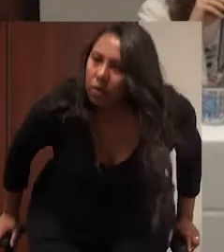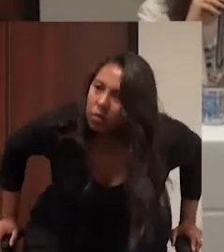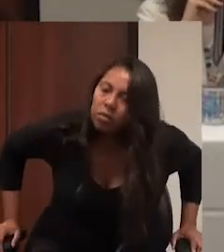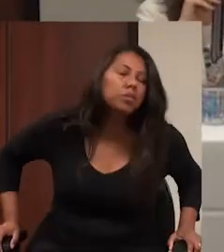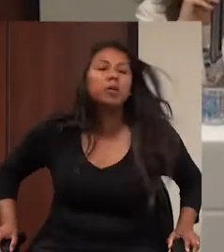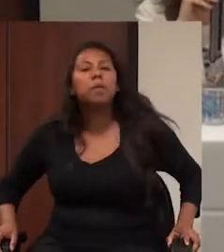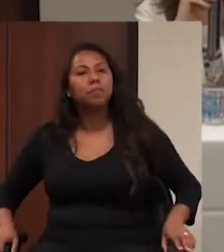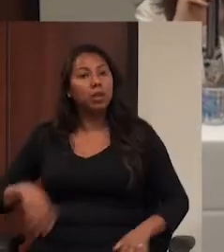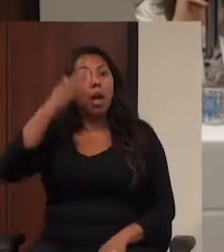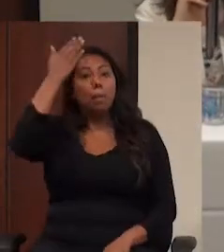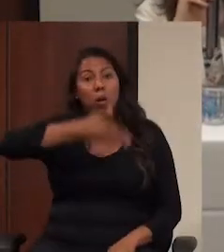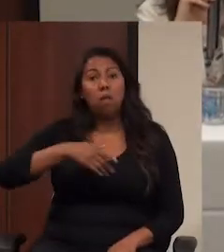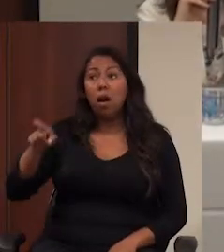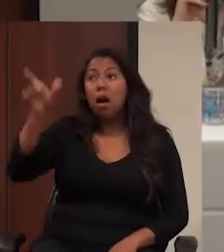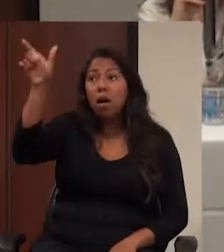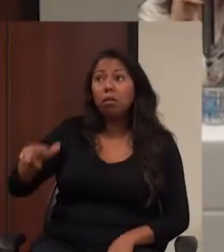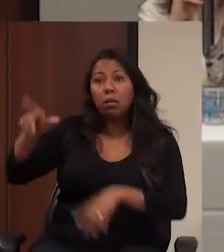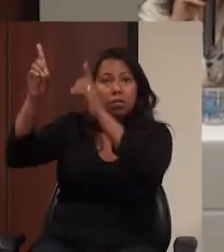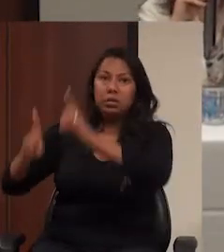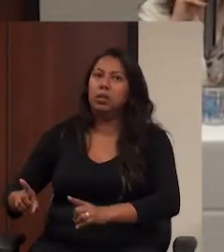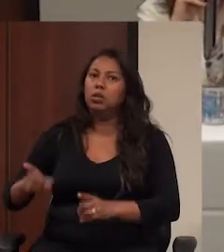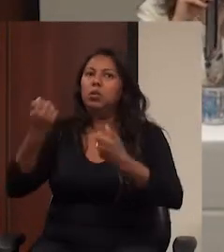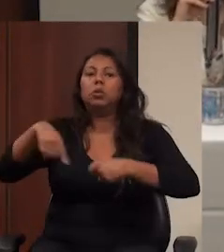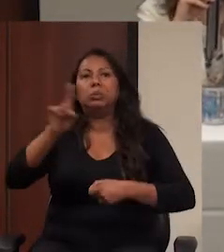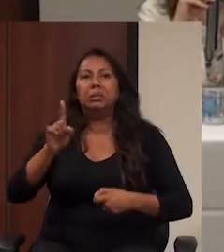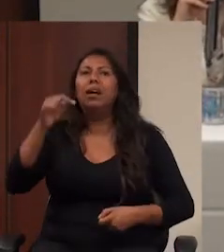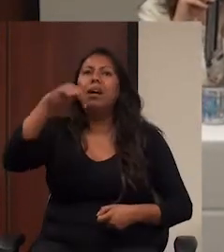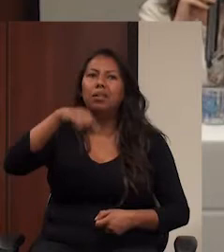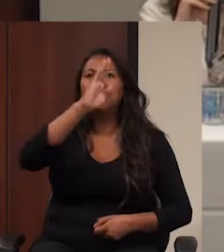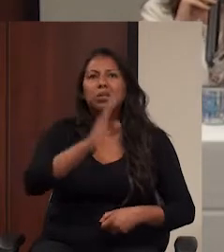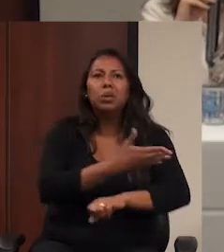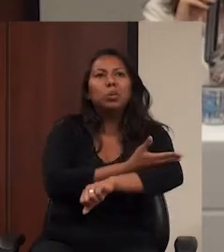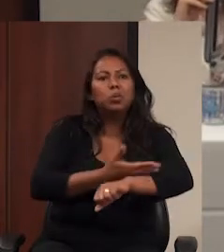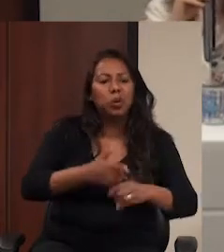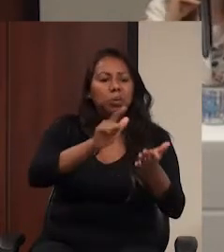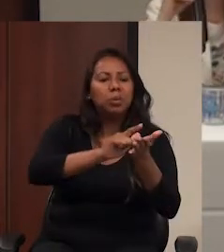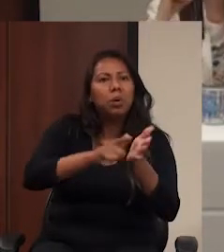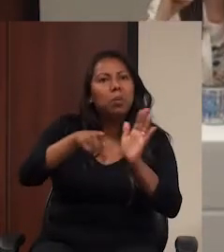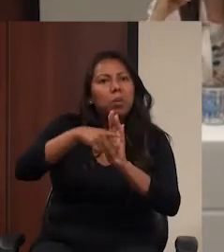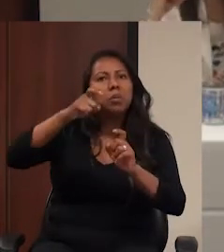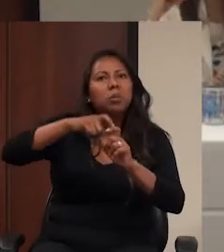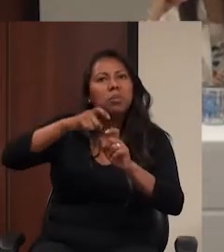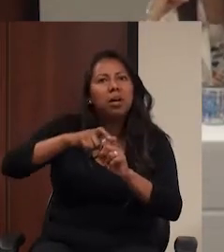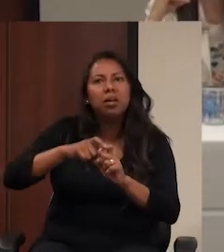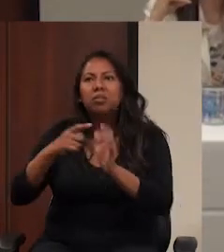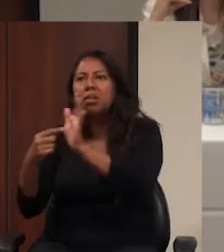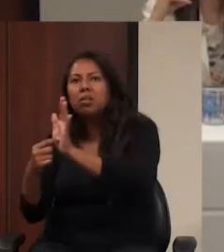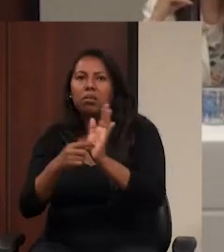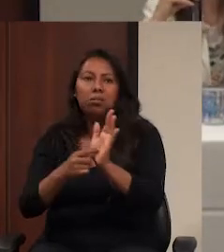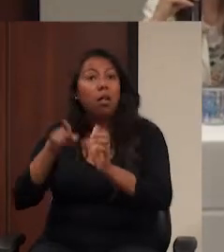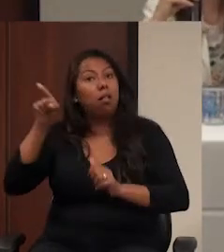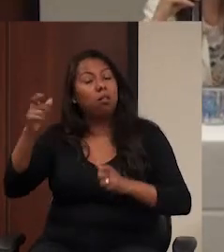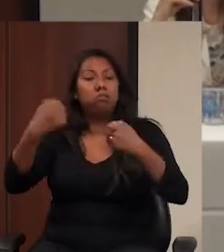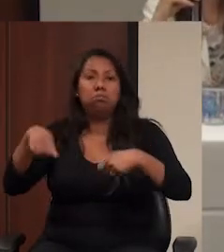interessante. Aqui no Brasil, a gente tem muito essa cultura do laudo para cá, laudo para lá, e traz o documento e o laudo lá para apoio. Esse serviço não